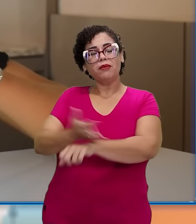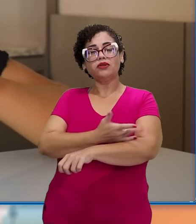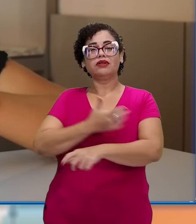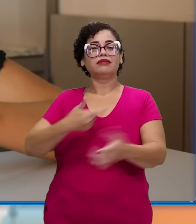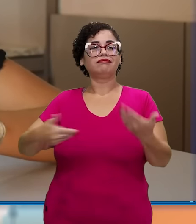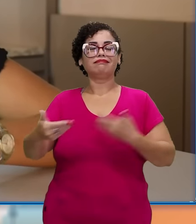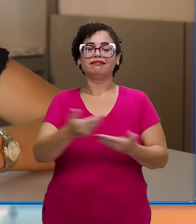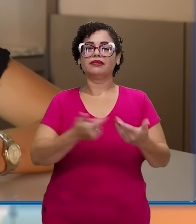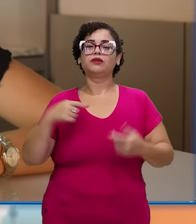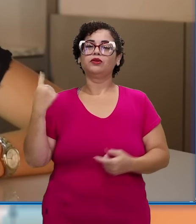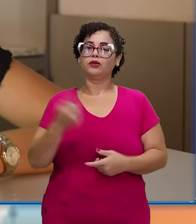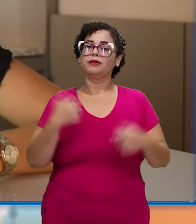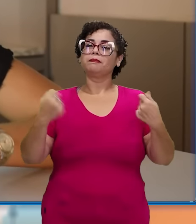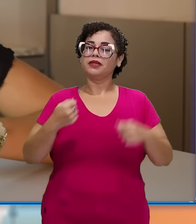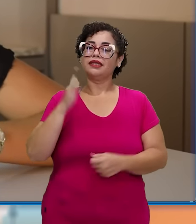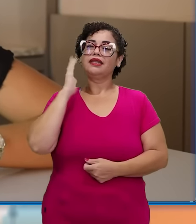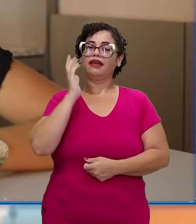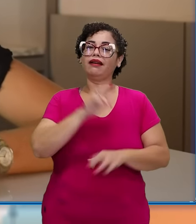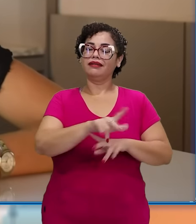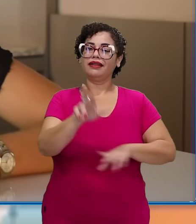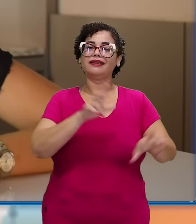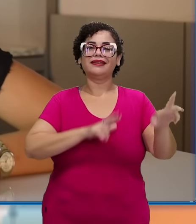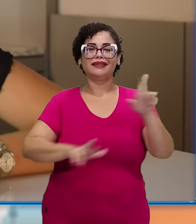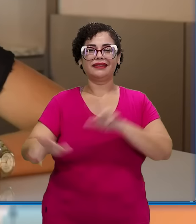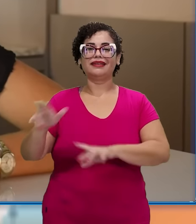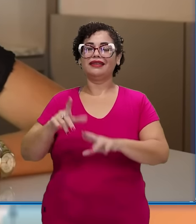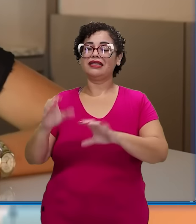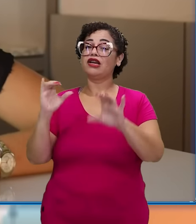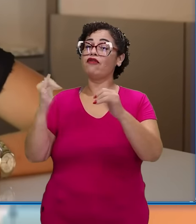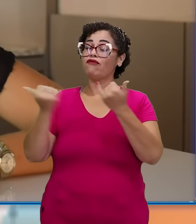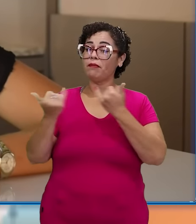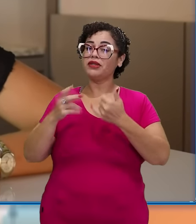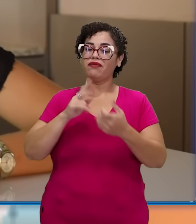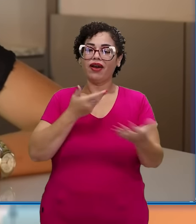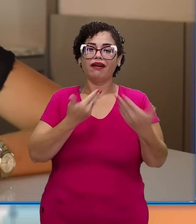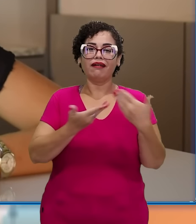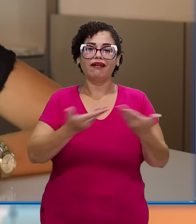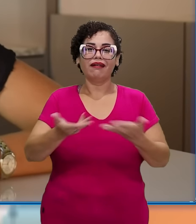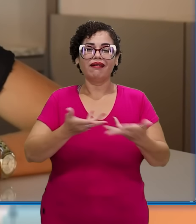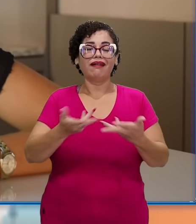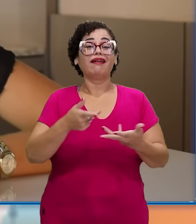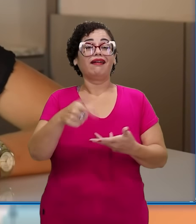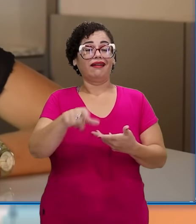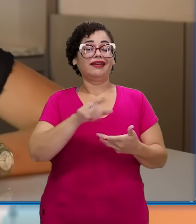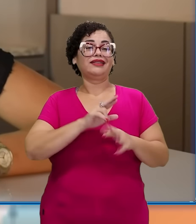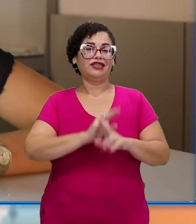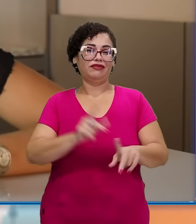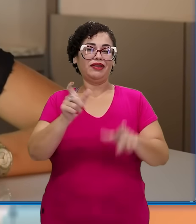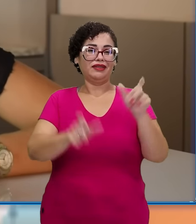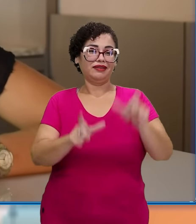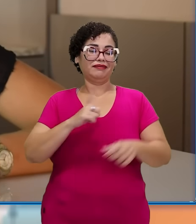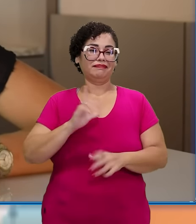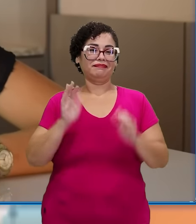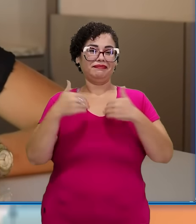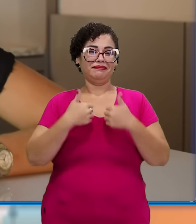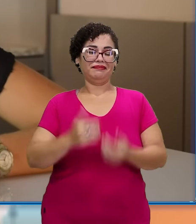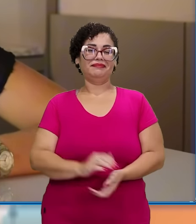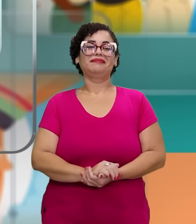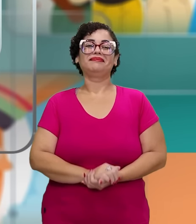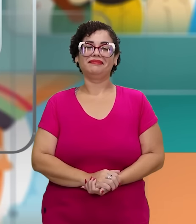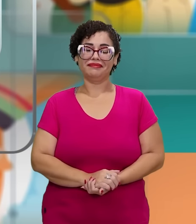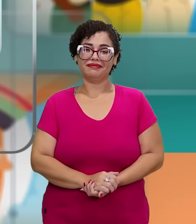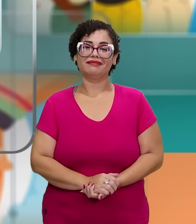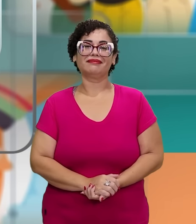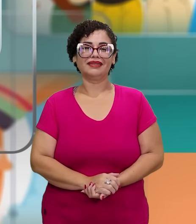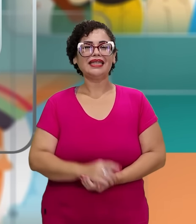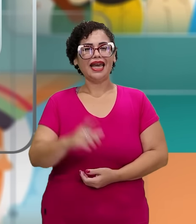estímulos emocionais e precisamos ter em mente essas informações na hora de interagir com as pessoas que fazem parte do tea